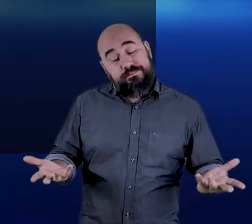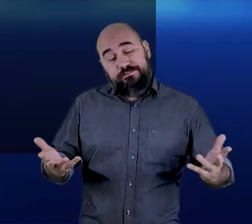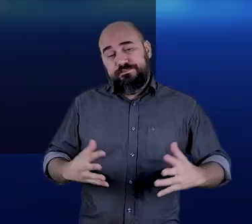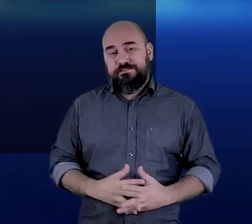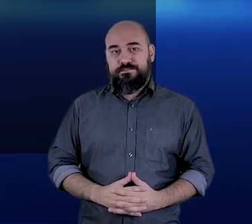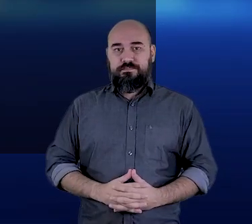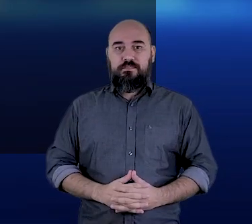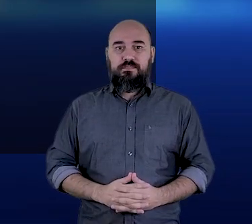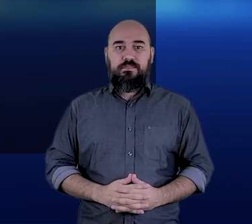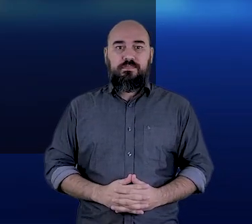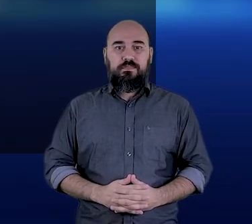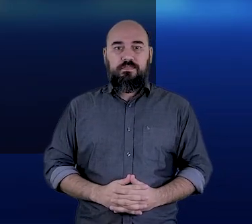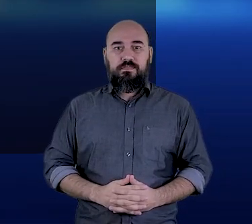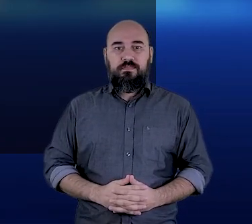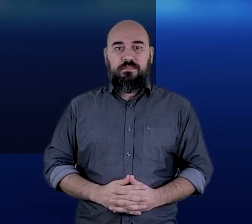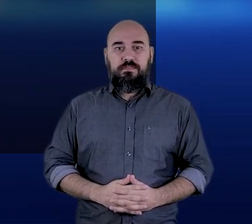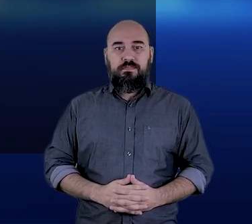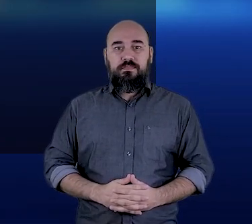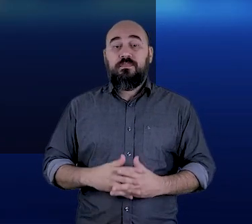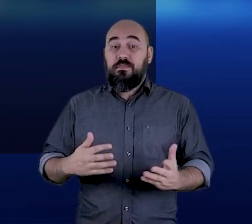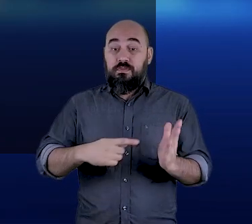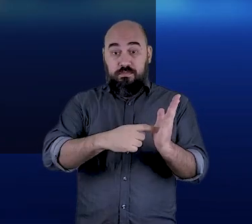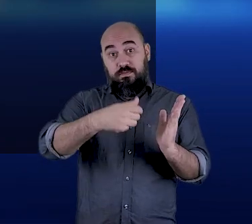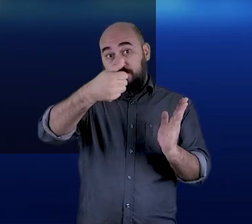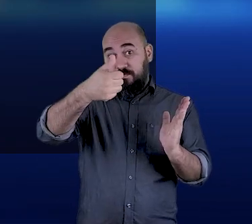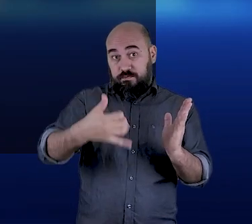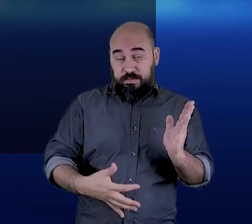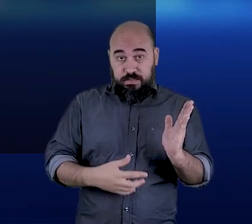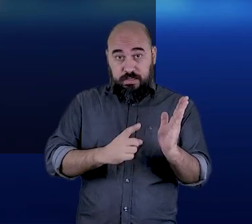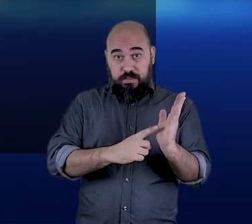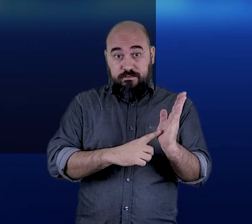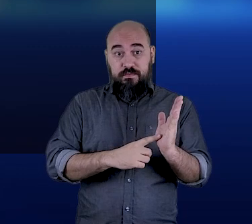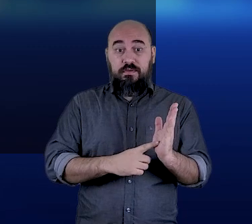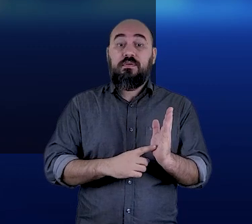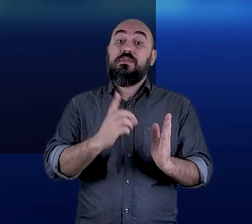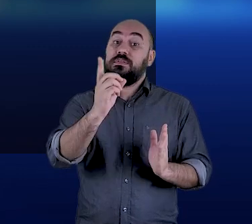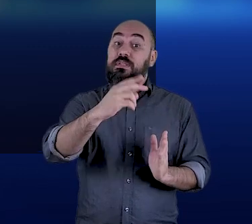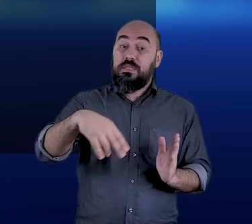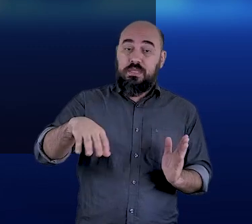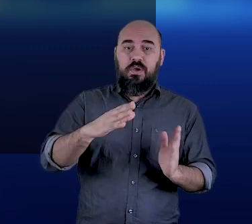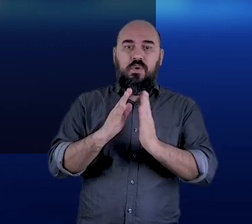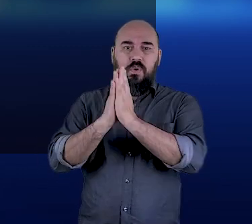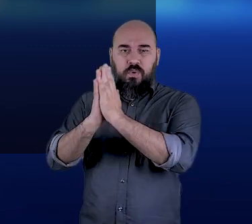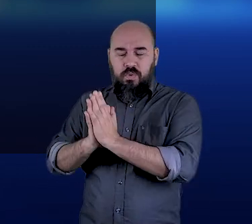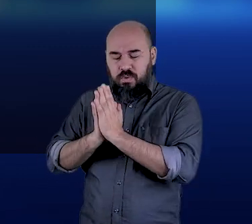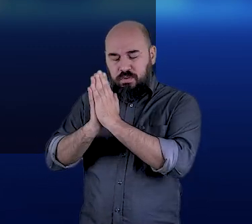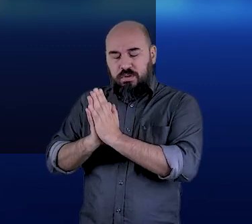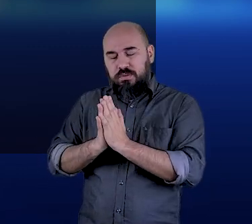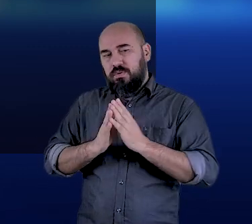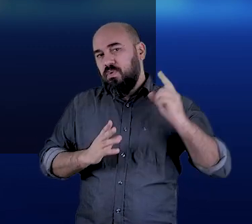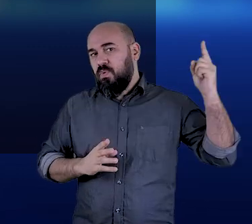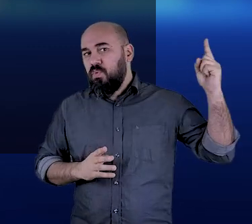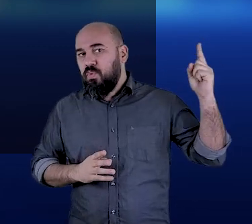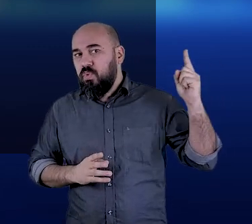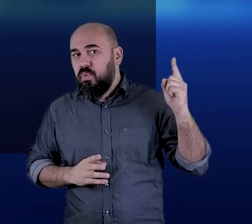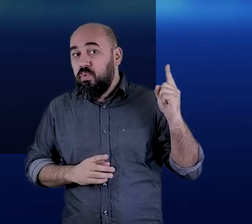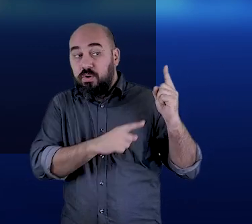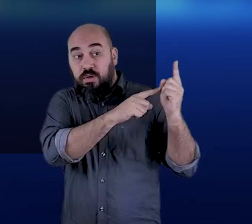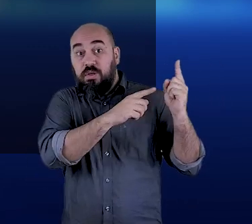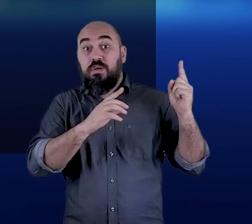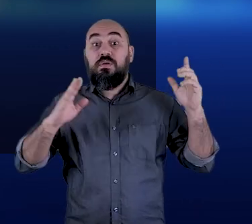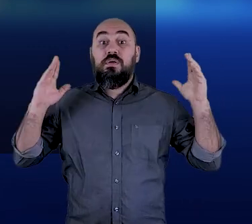falava eu digo falava ainda na oração quando o homem Gabriel que eu tinha